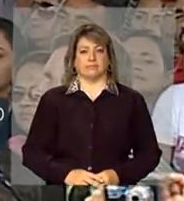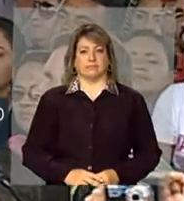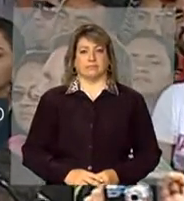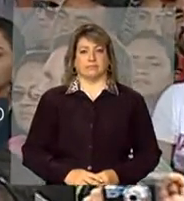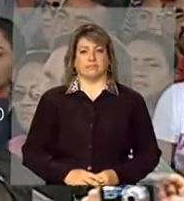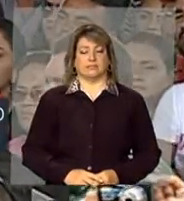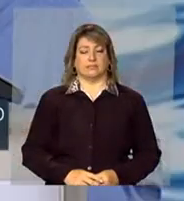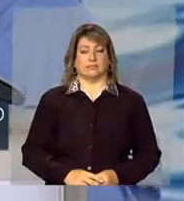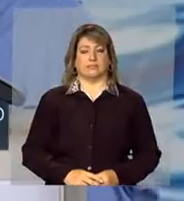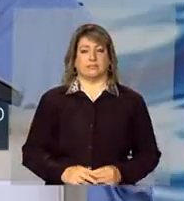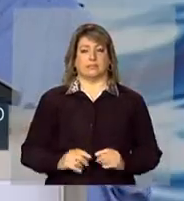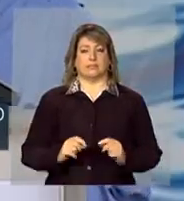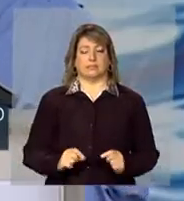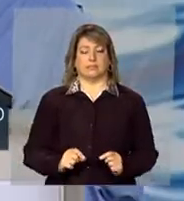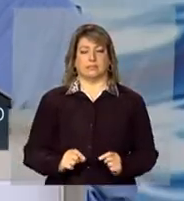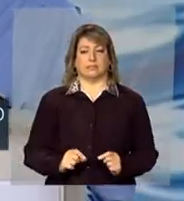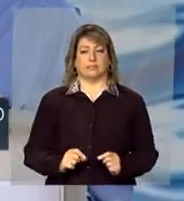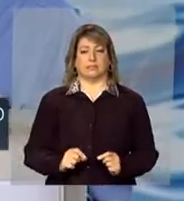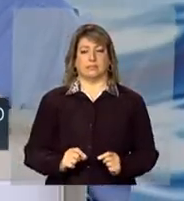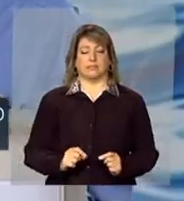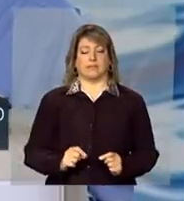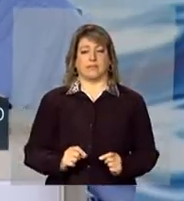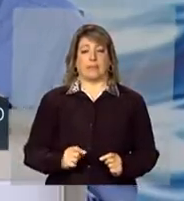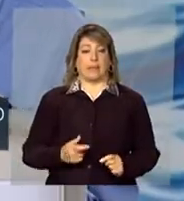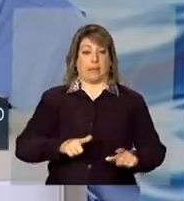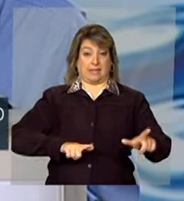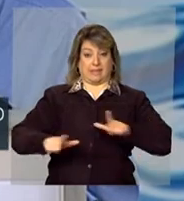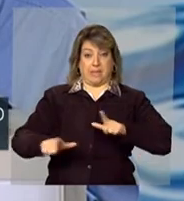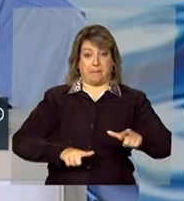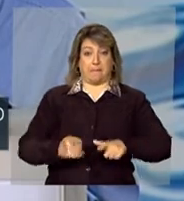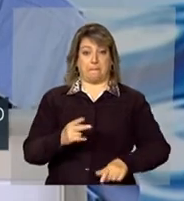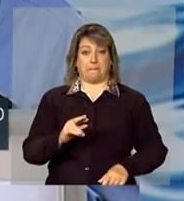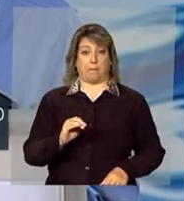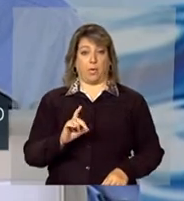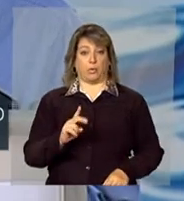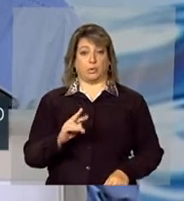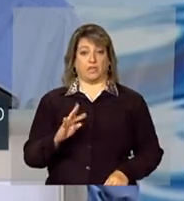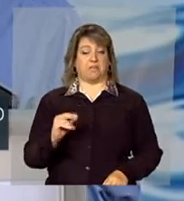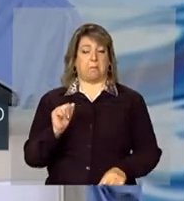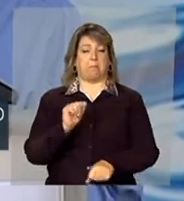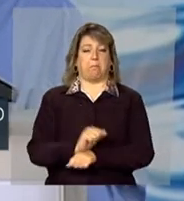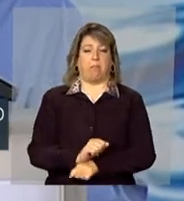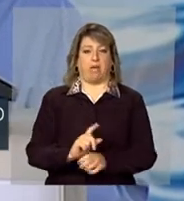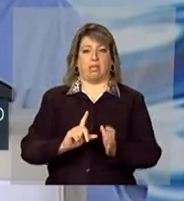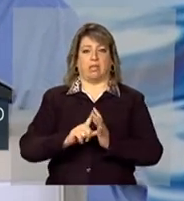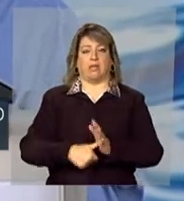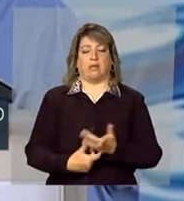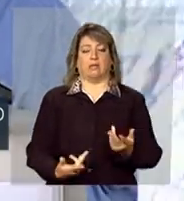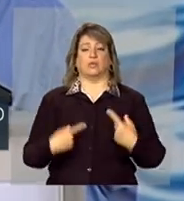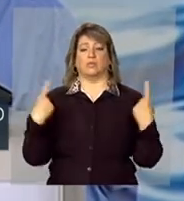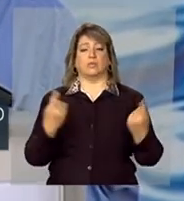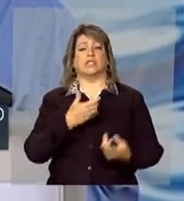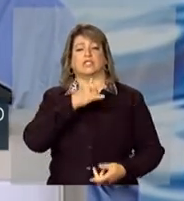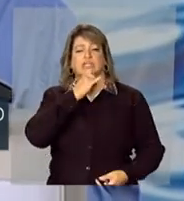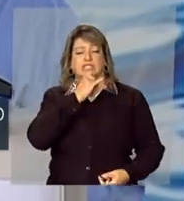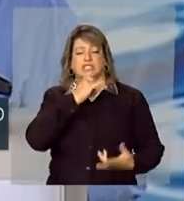que desarticulou as atividades produtivas do semiárido, que trouxe